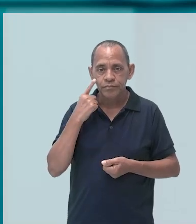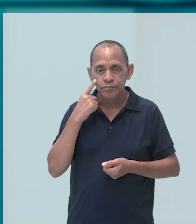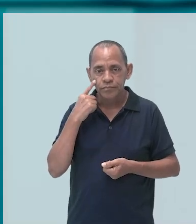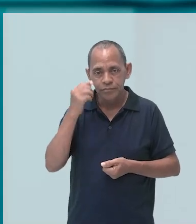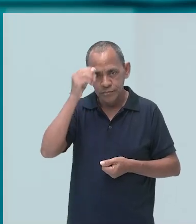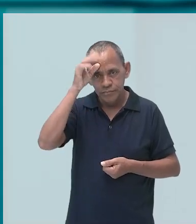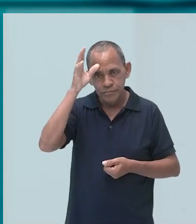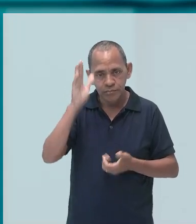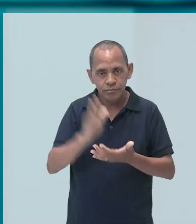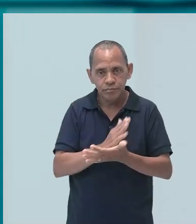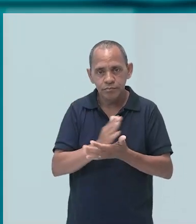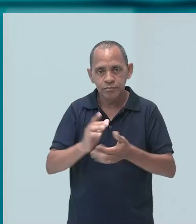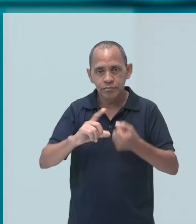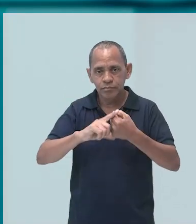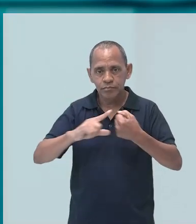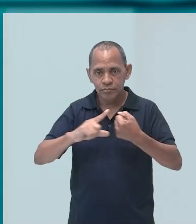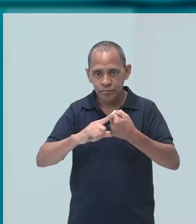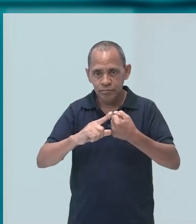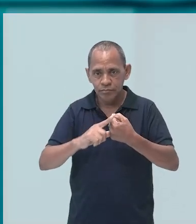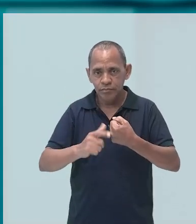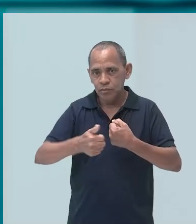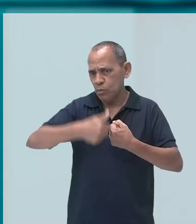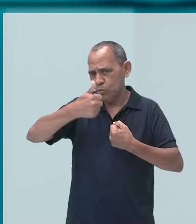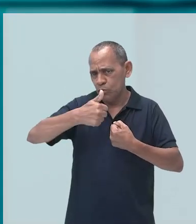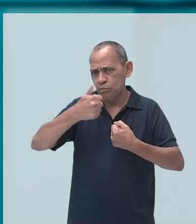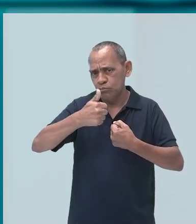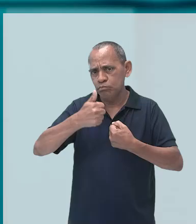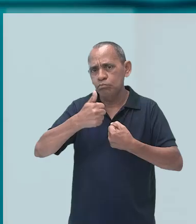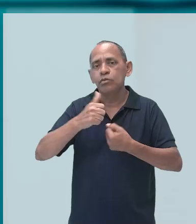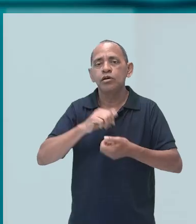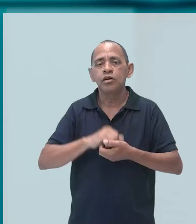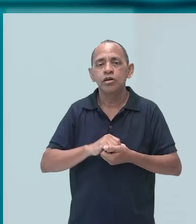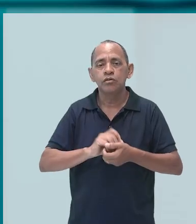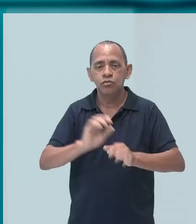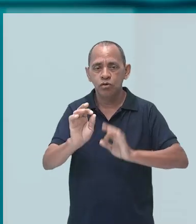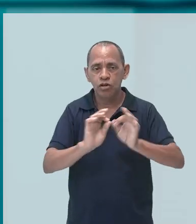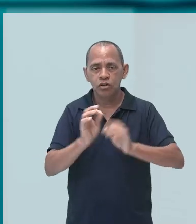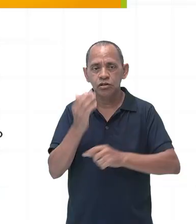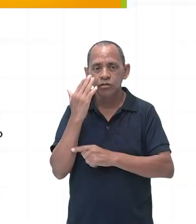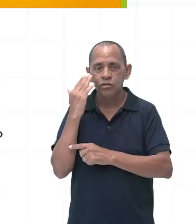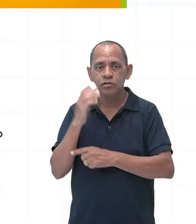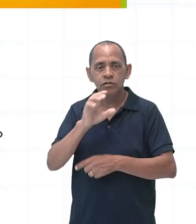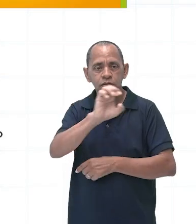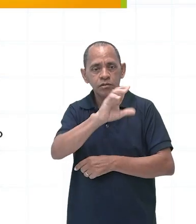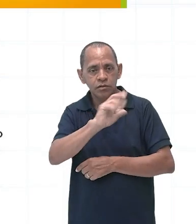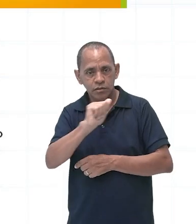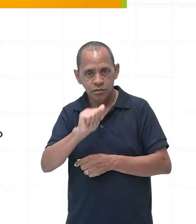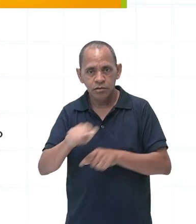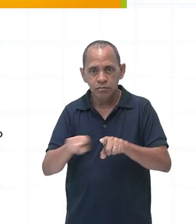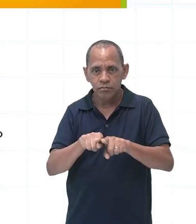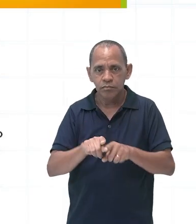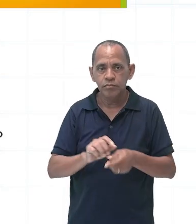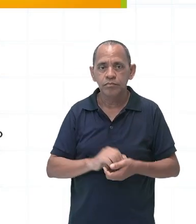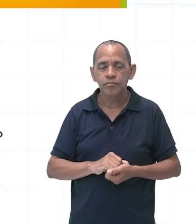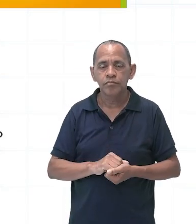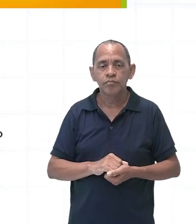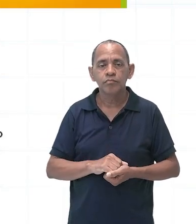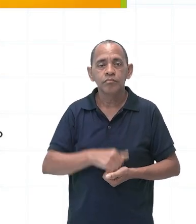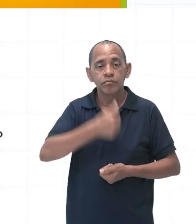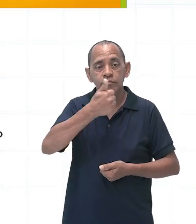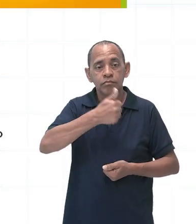vamos conhecer alguns dos artigos, os primeiros artigos do nosso ECA. O que ele traz para nós?